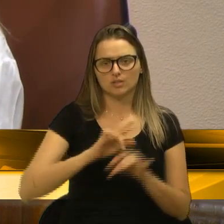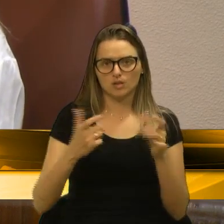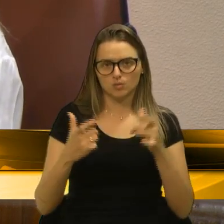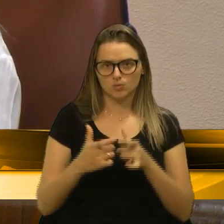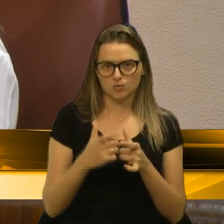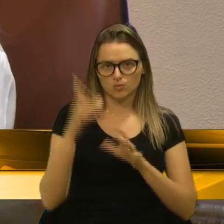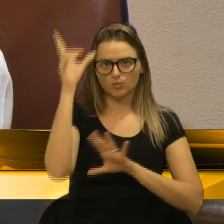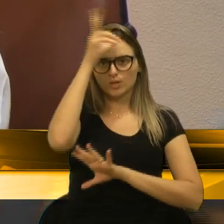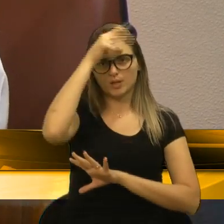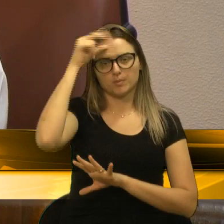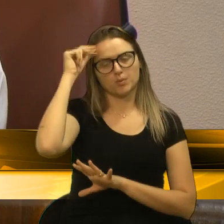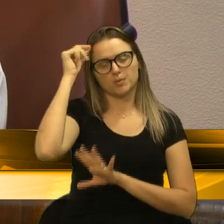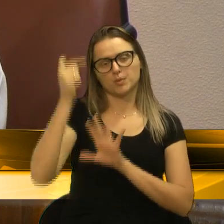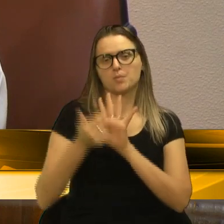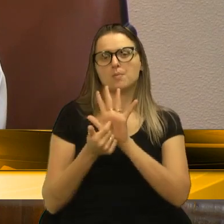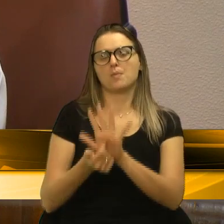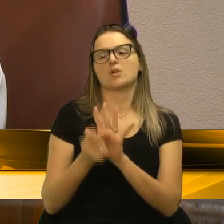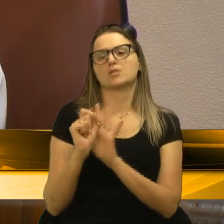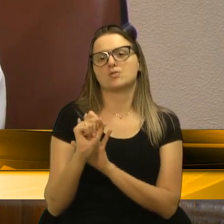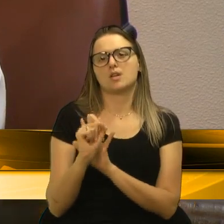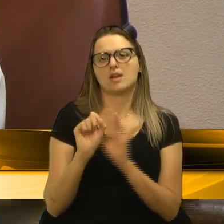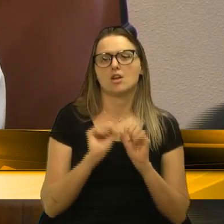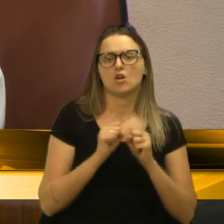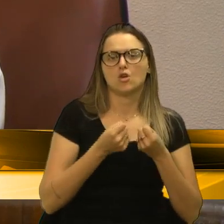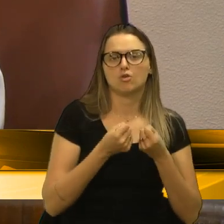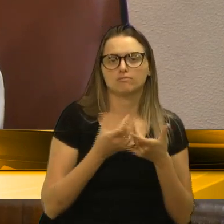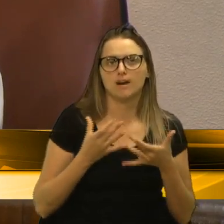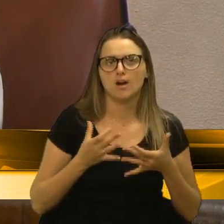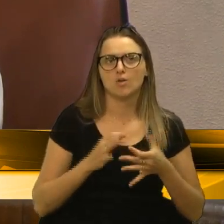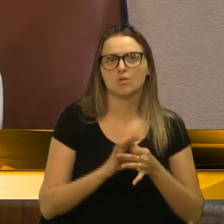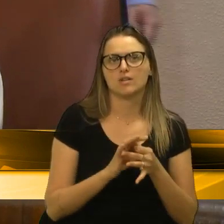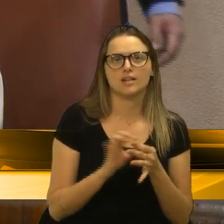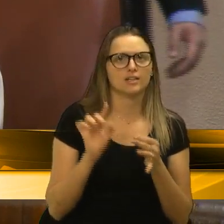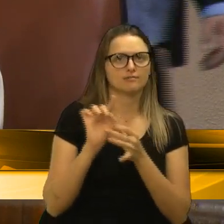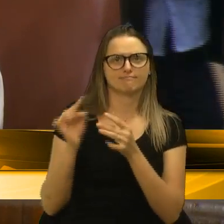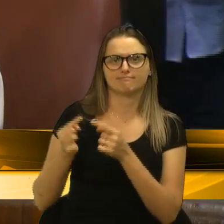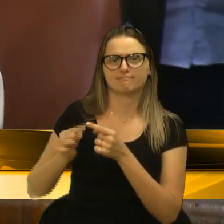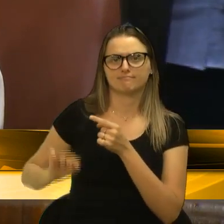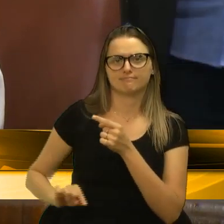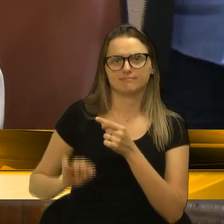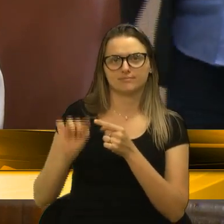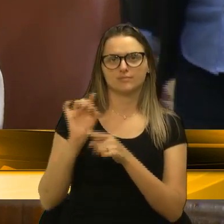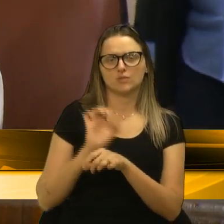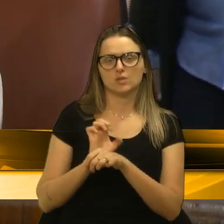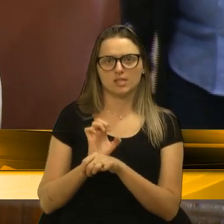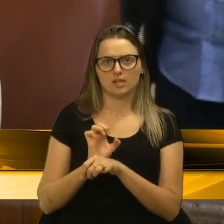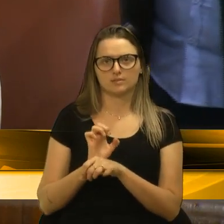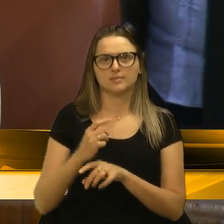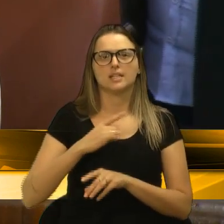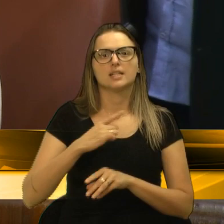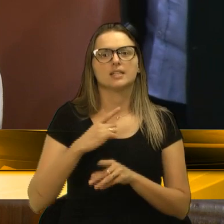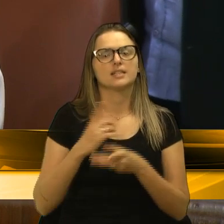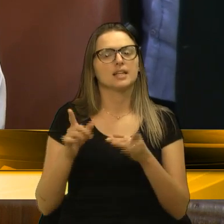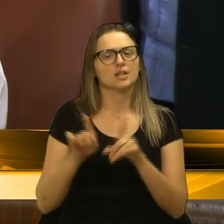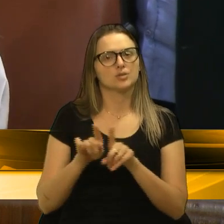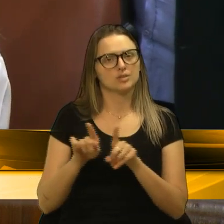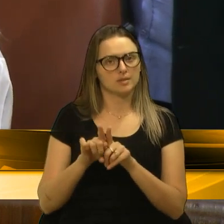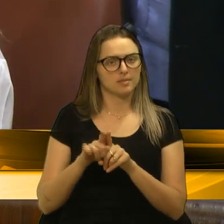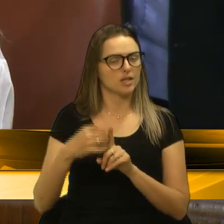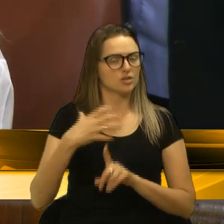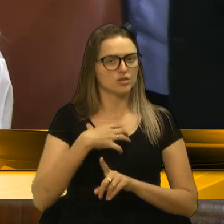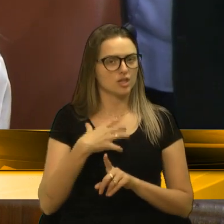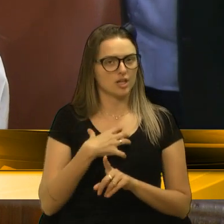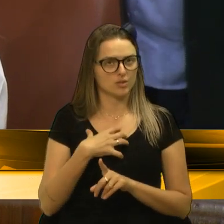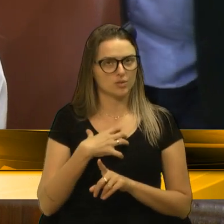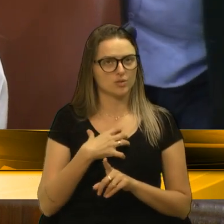públicos, aponta para um fortalecimento desproporcional do Estado, alimentando assim que se